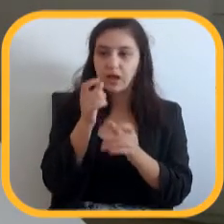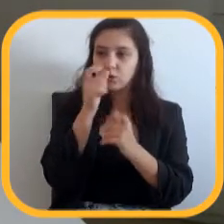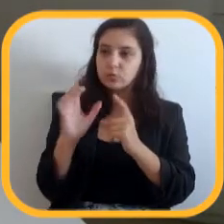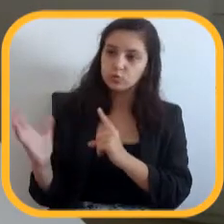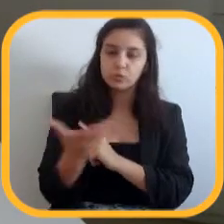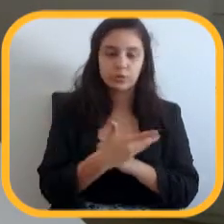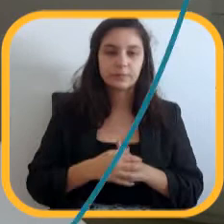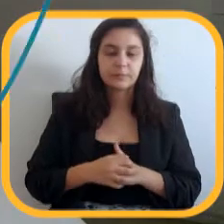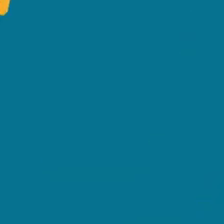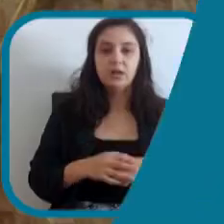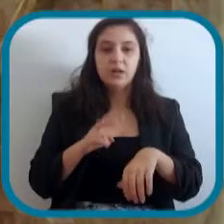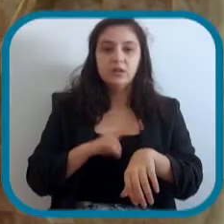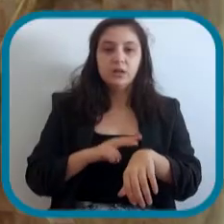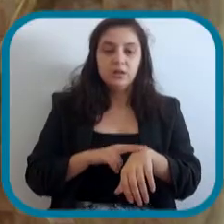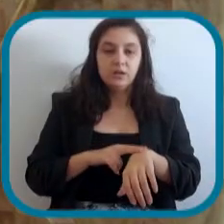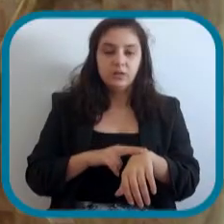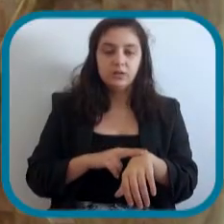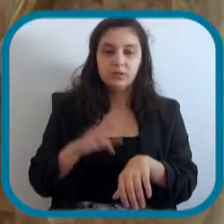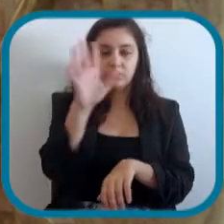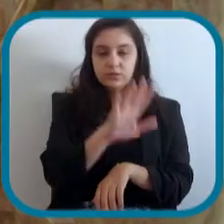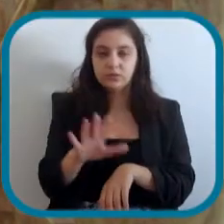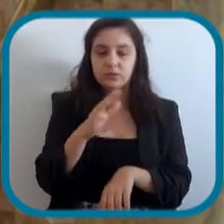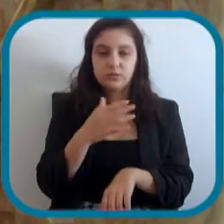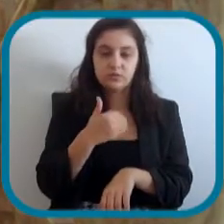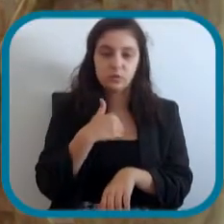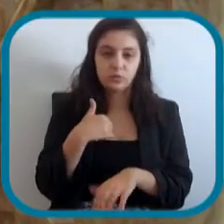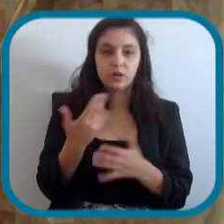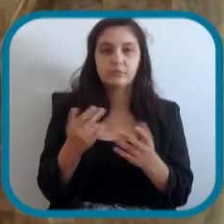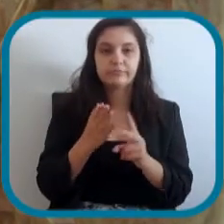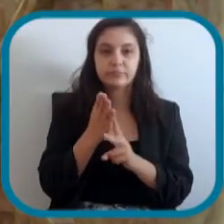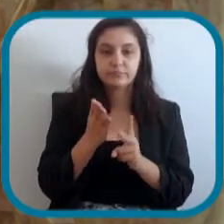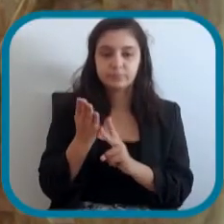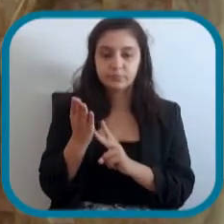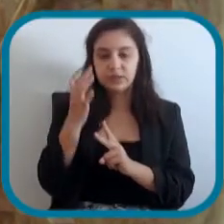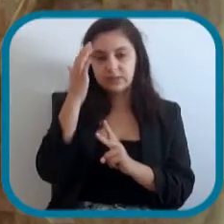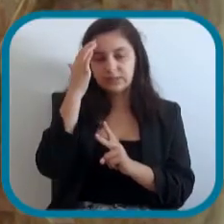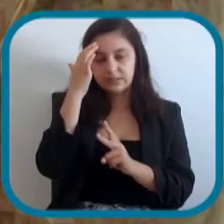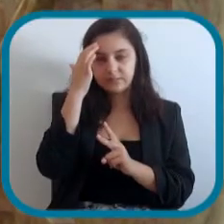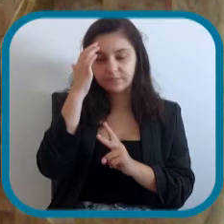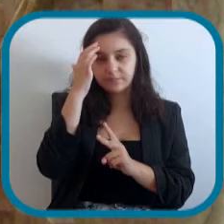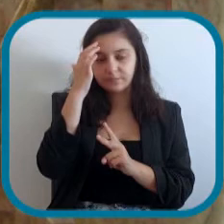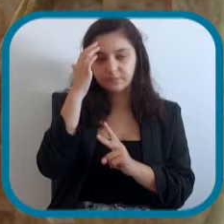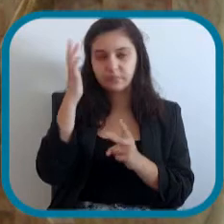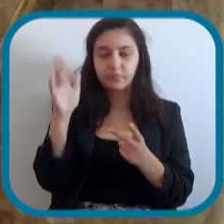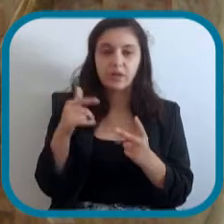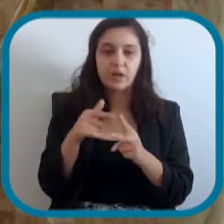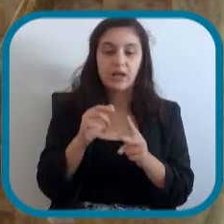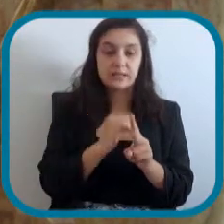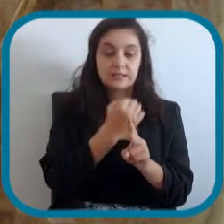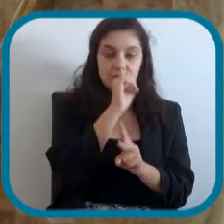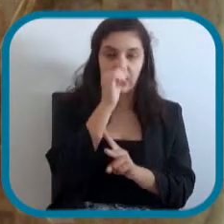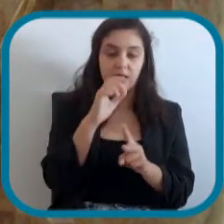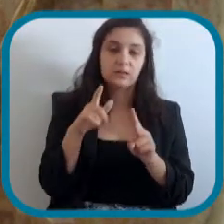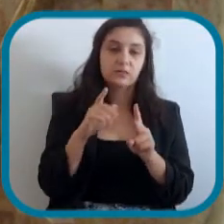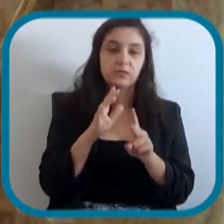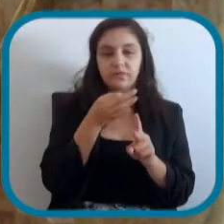que te rodeiam. A Direção-Geral de Saúde afirma que existem 2 tipos de perturbações mentais comuns: as